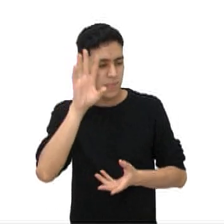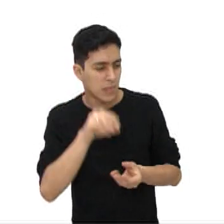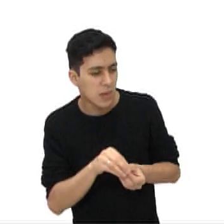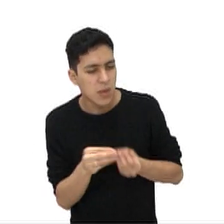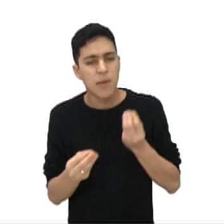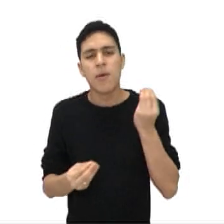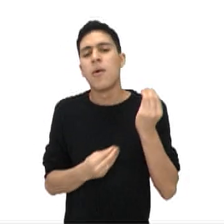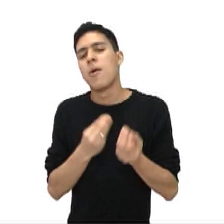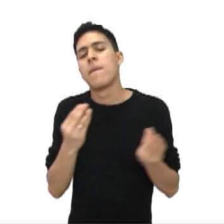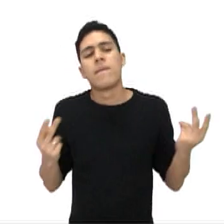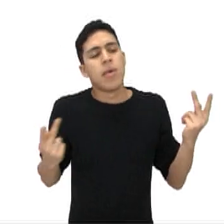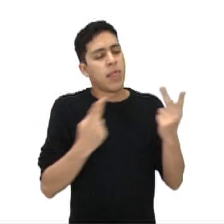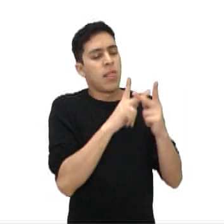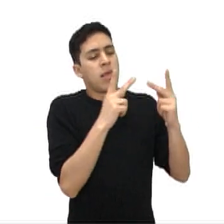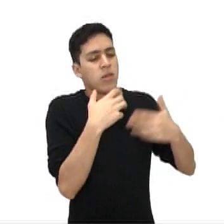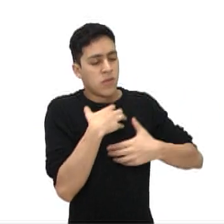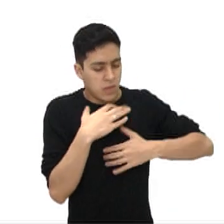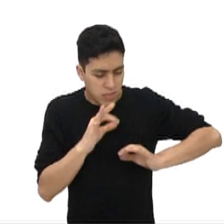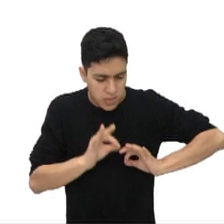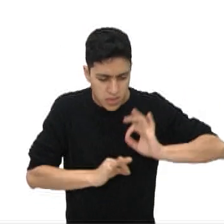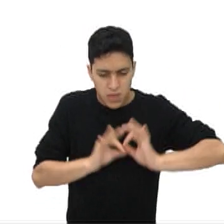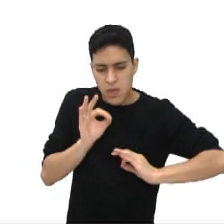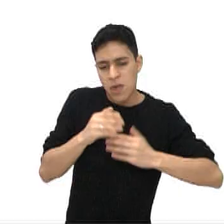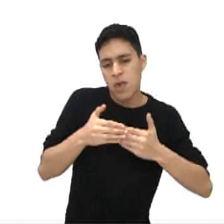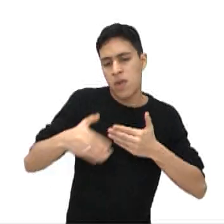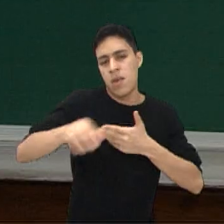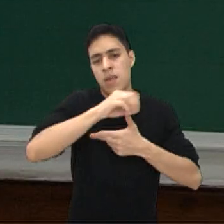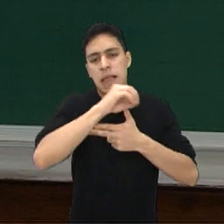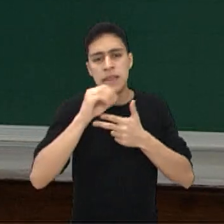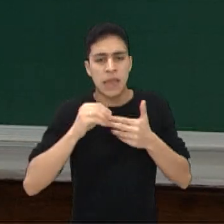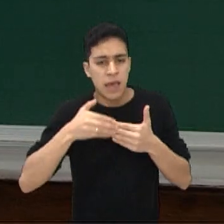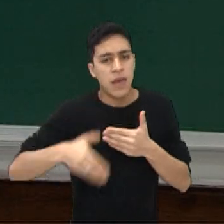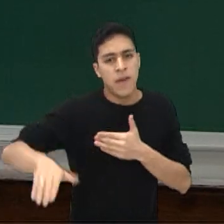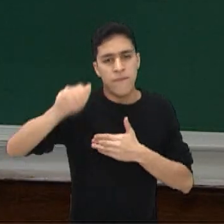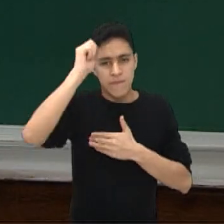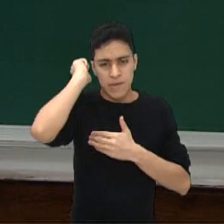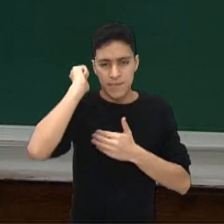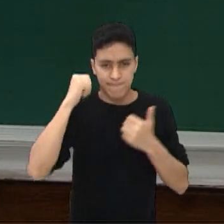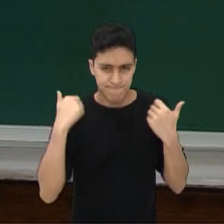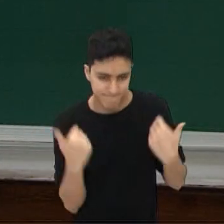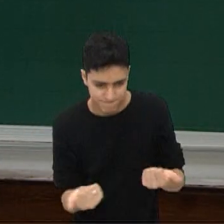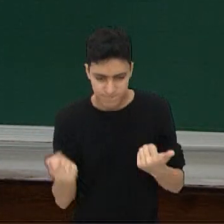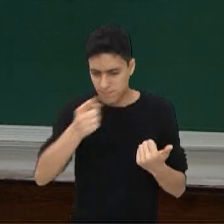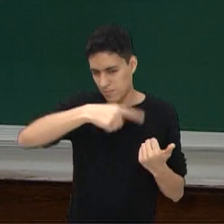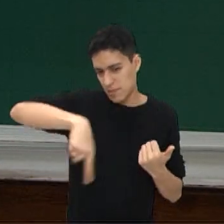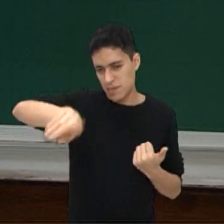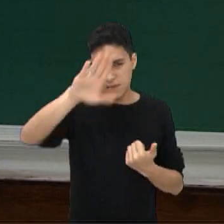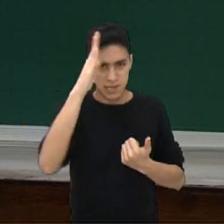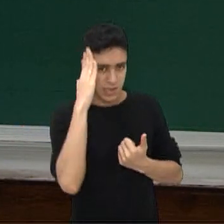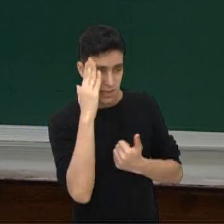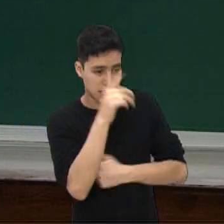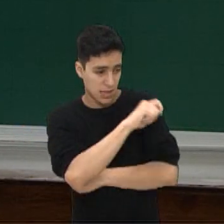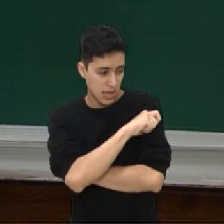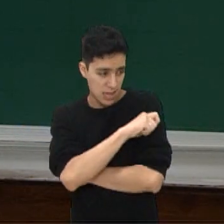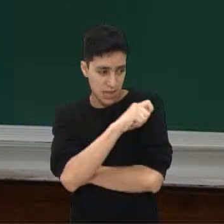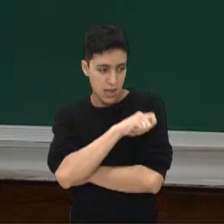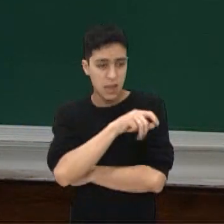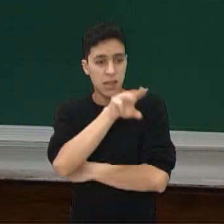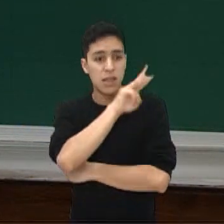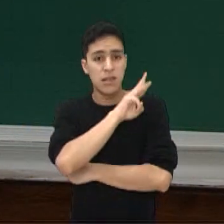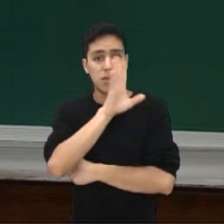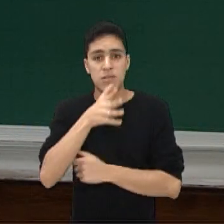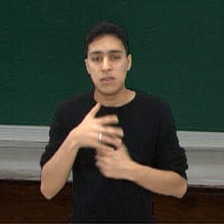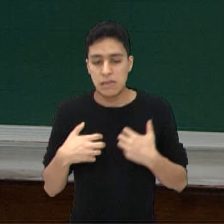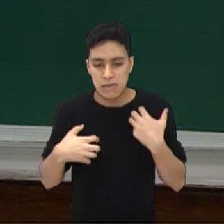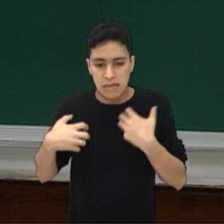como eles estão se preparando para o Enem e para os vestibulares que virão. Então, você sabe que os alunos da terceira série já estão com frio